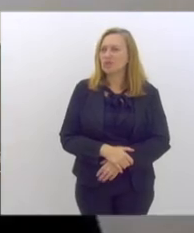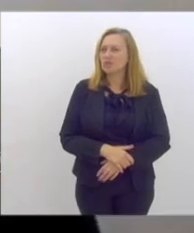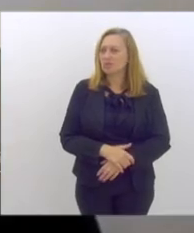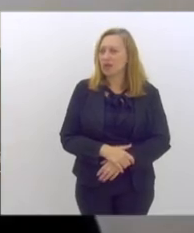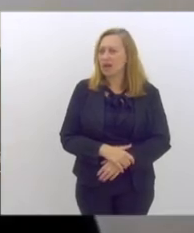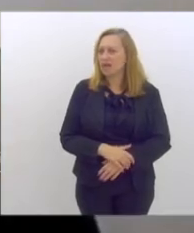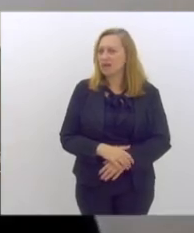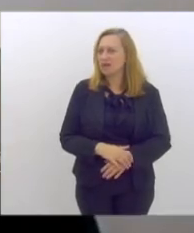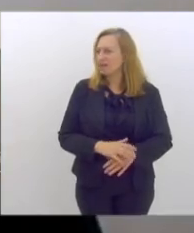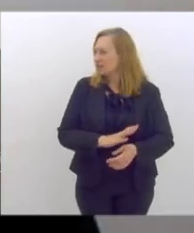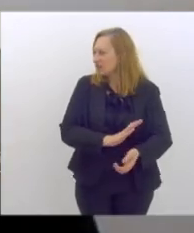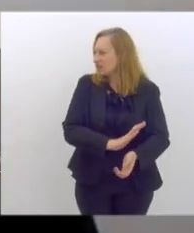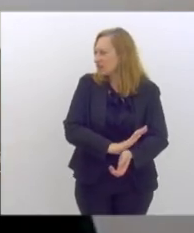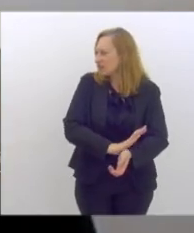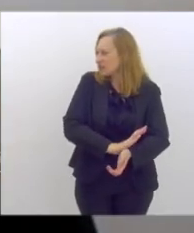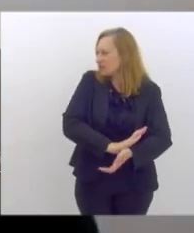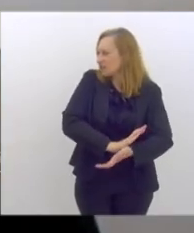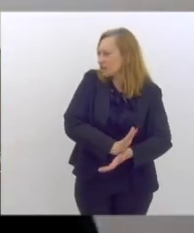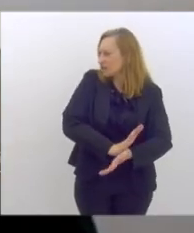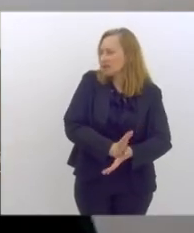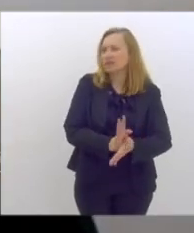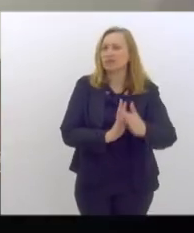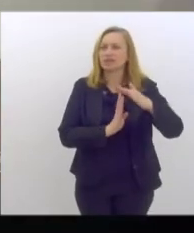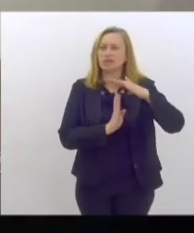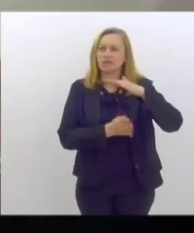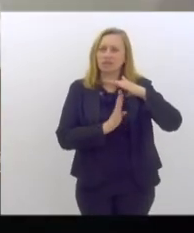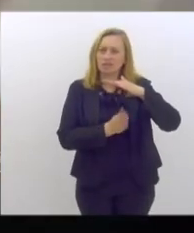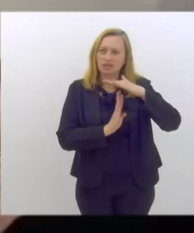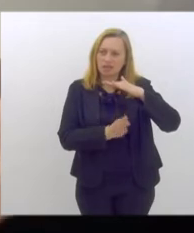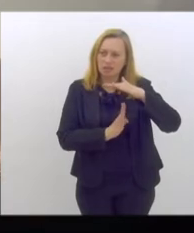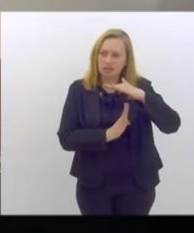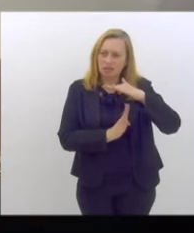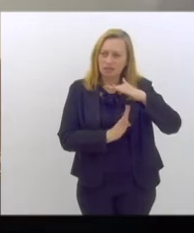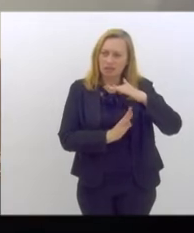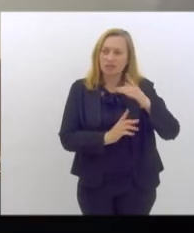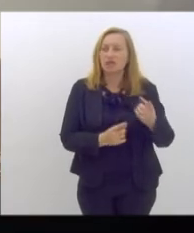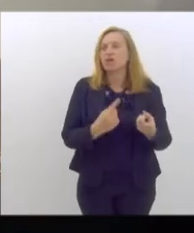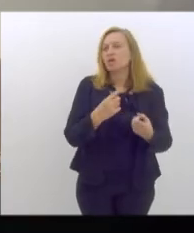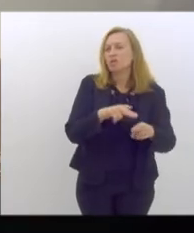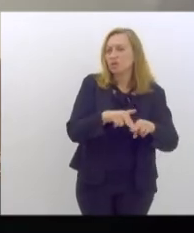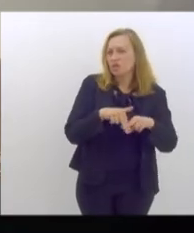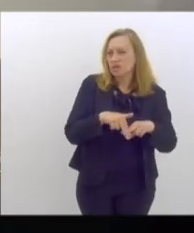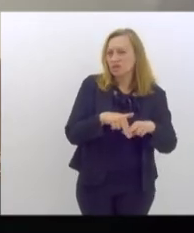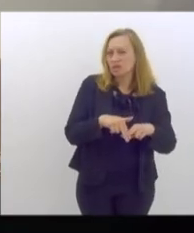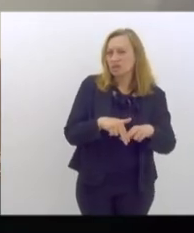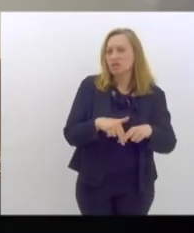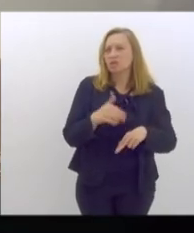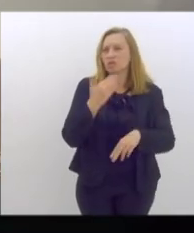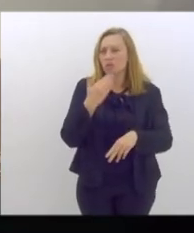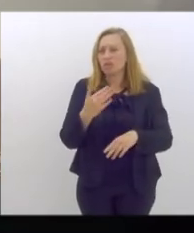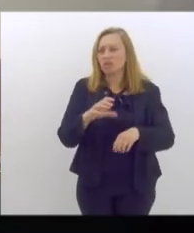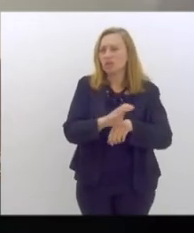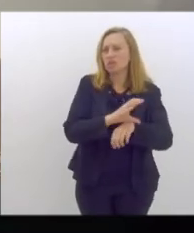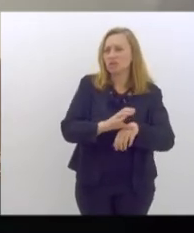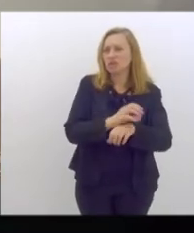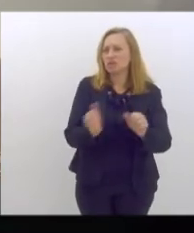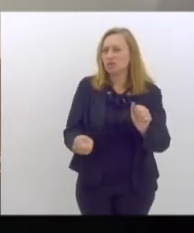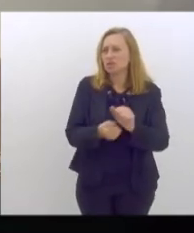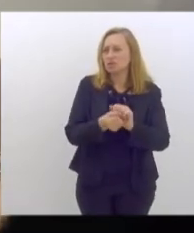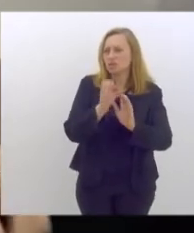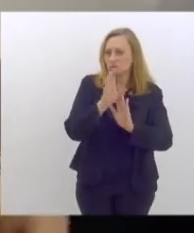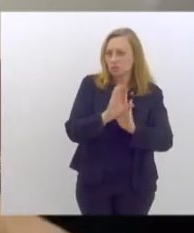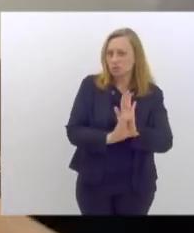tendo para vocês É verdade então combate à xenofobia por isso que eu parecer pela constitucionalidade com